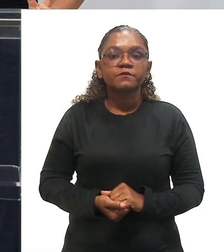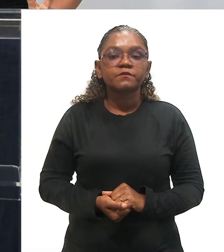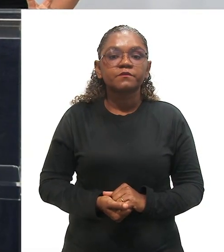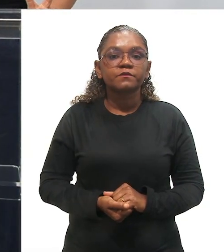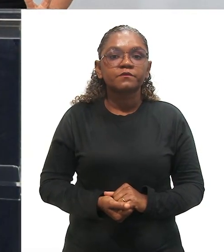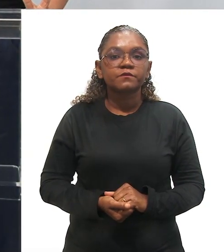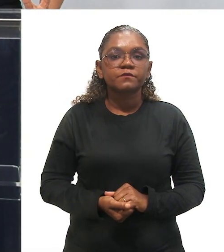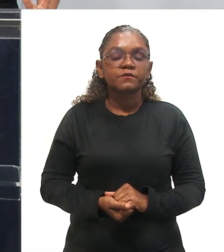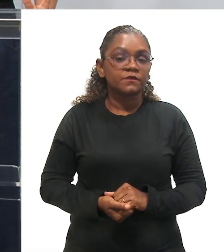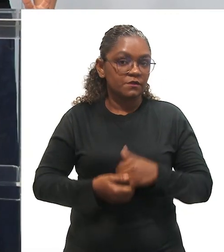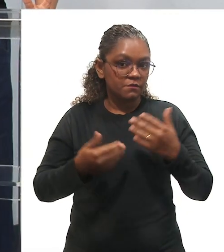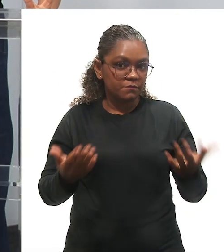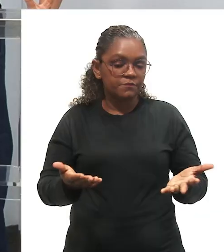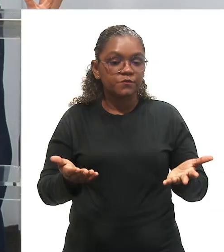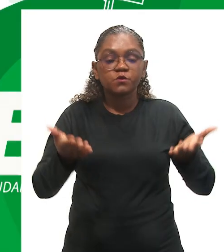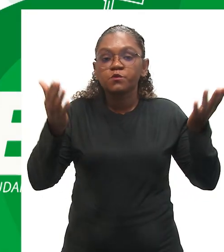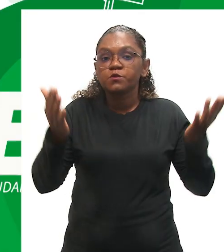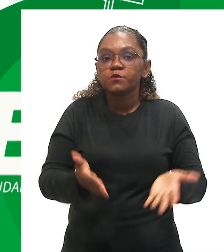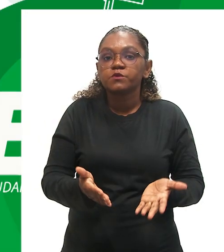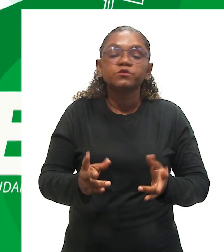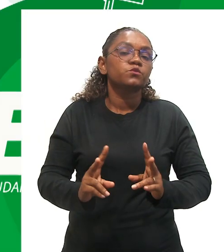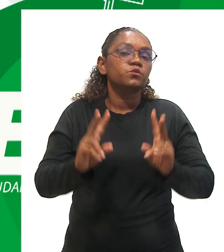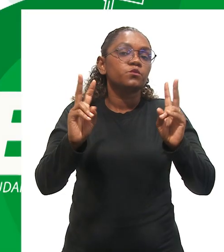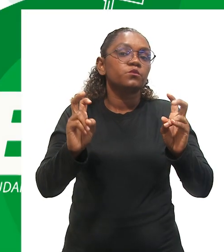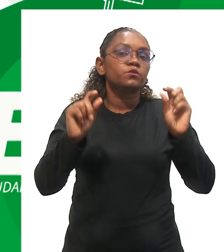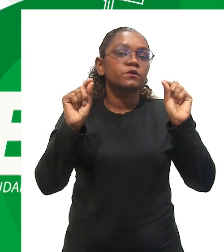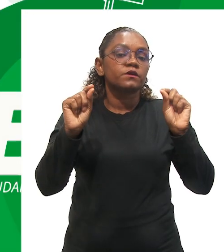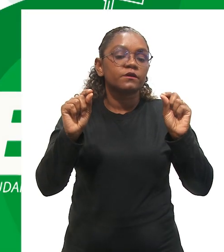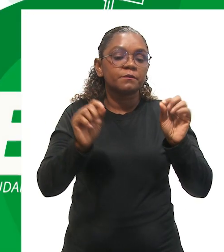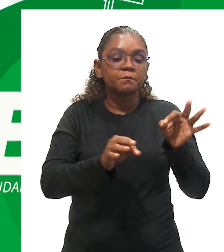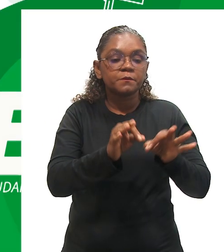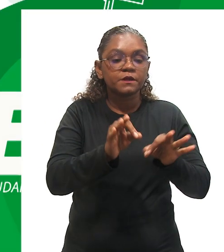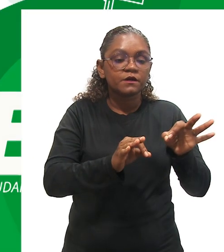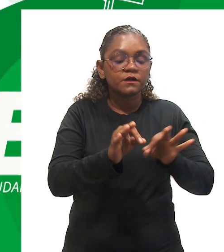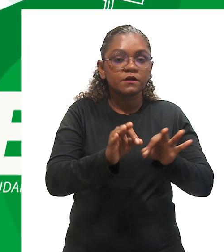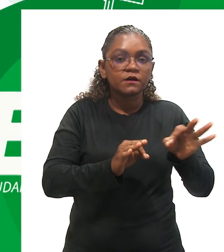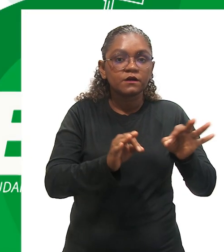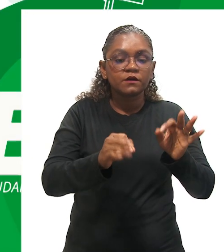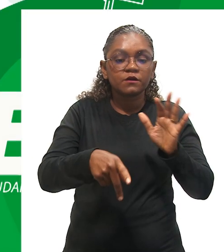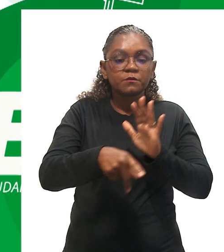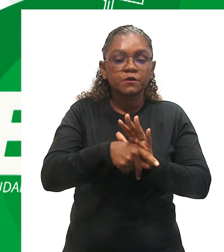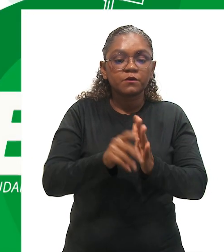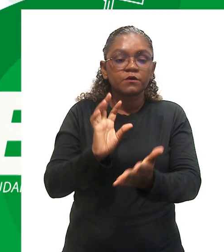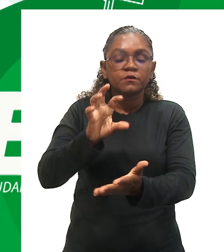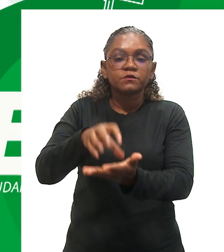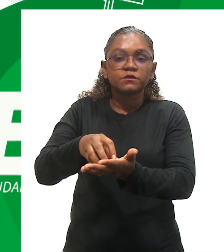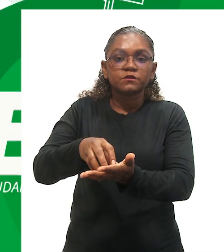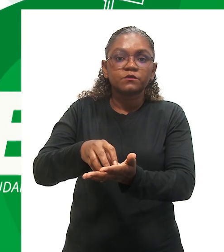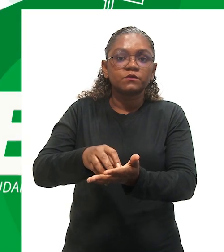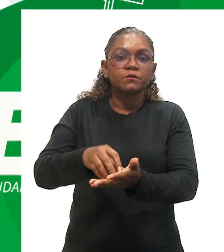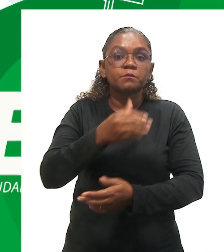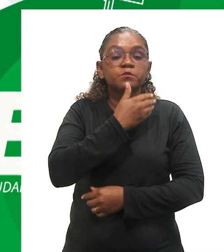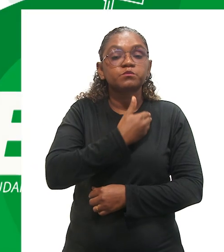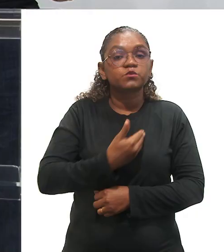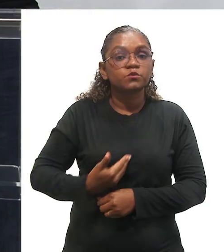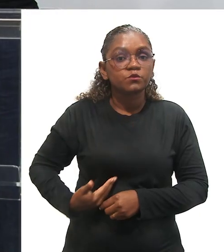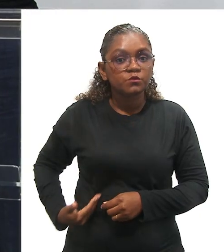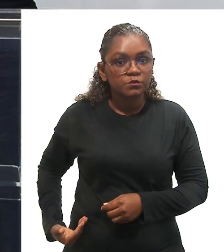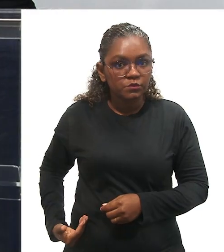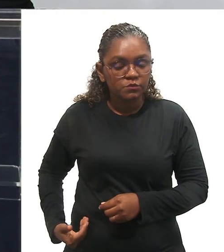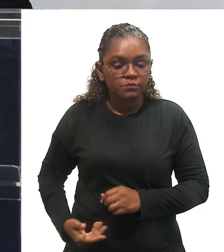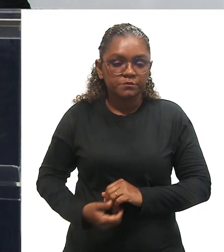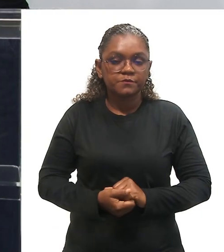Hoje nós vamos falar sobre plano de contas aplicado ao setor público. Lembra